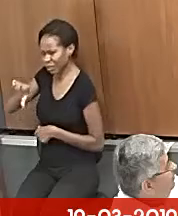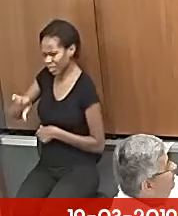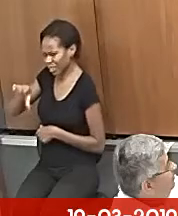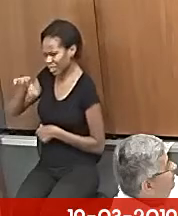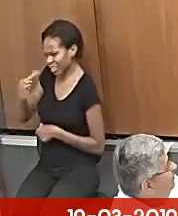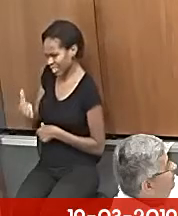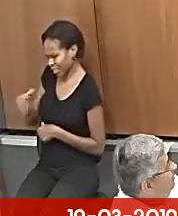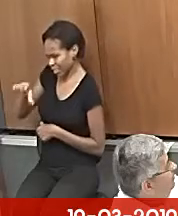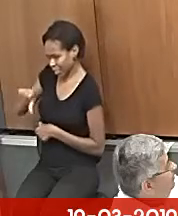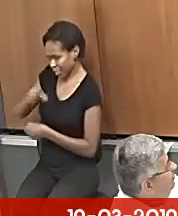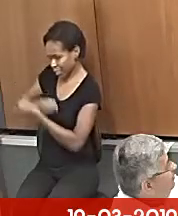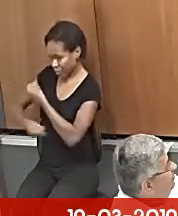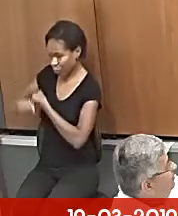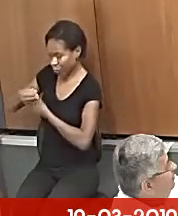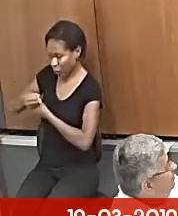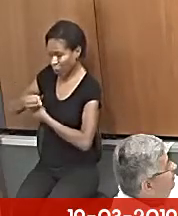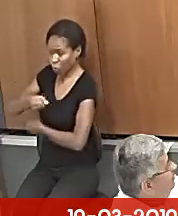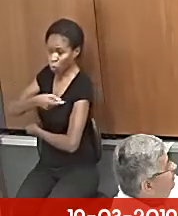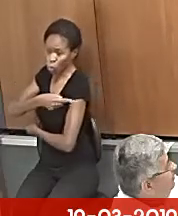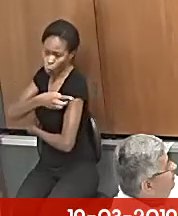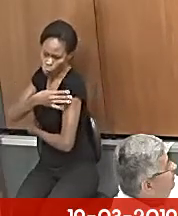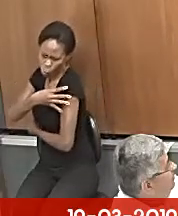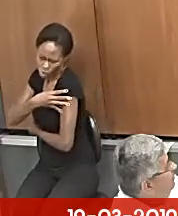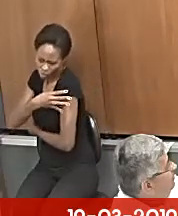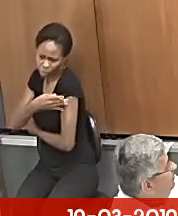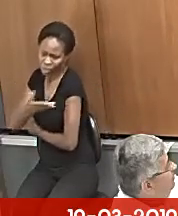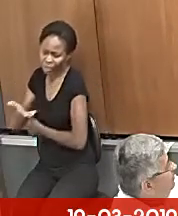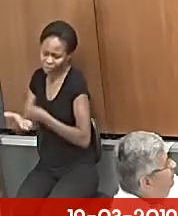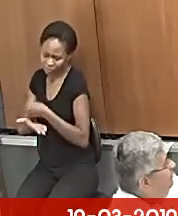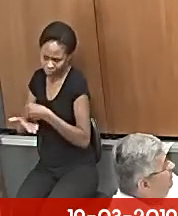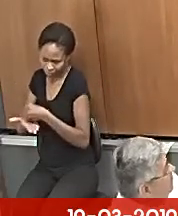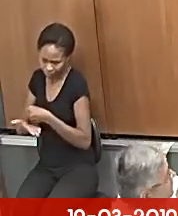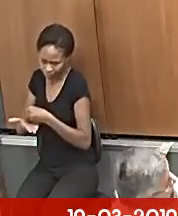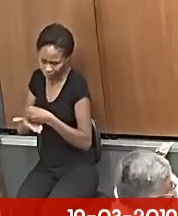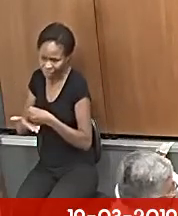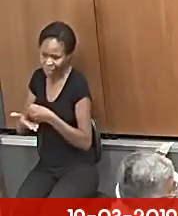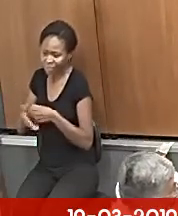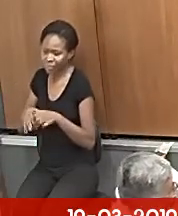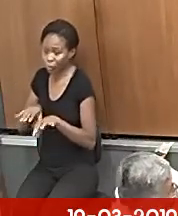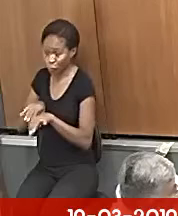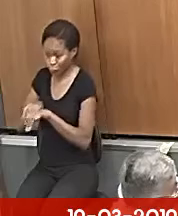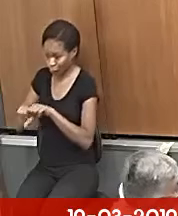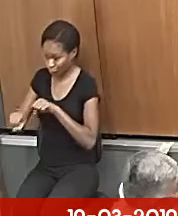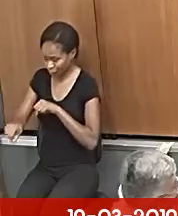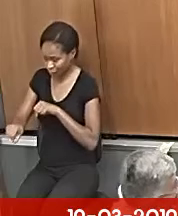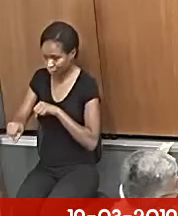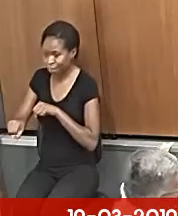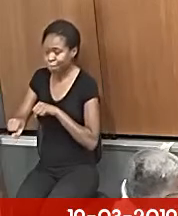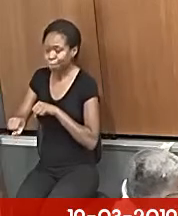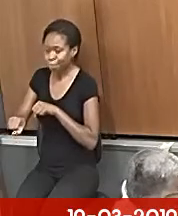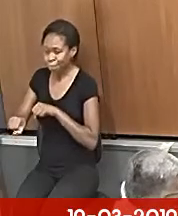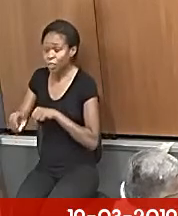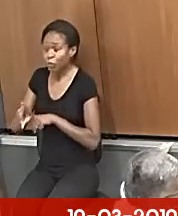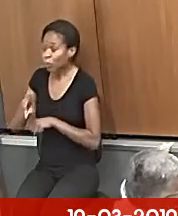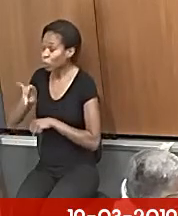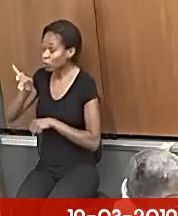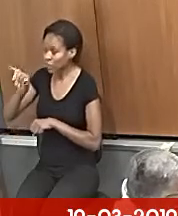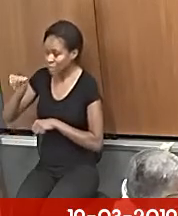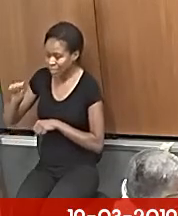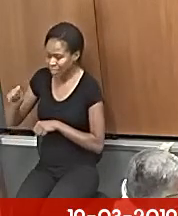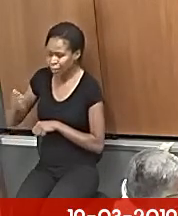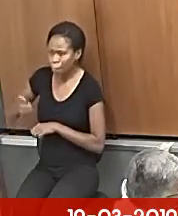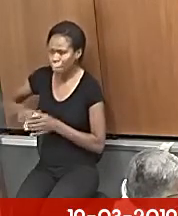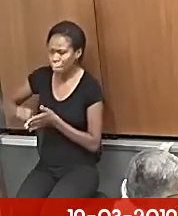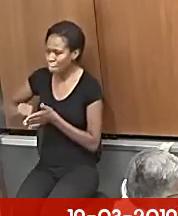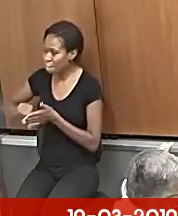eu terminei o quarto ano de grupo chamava concluir o primário então foi uma data pra mim é a primeira